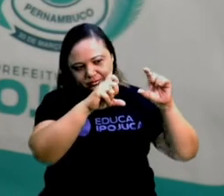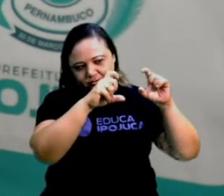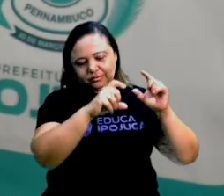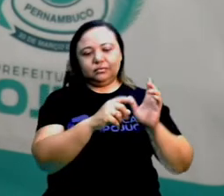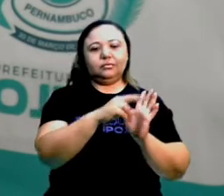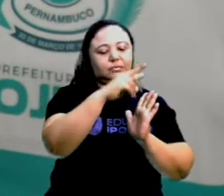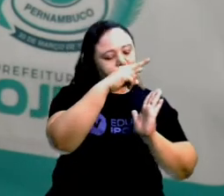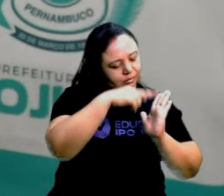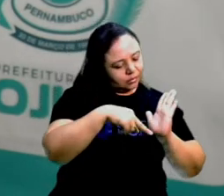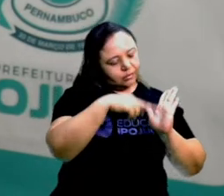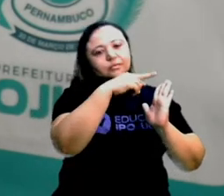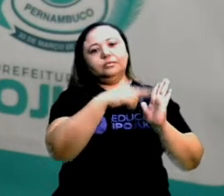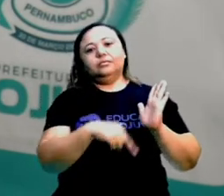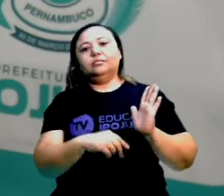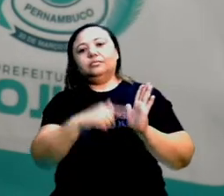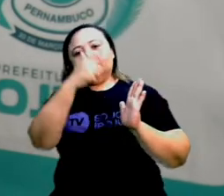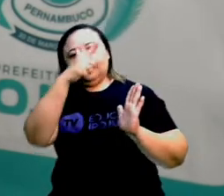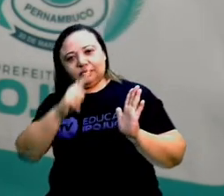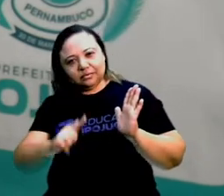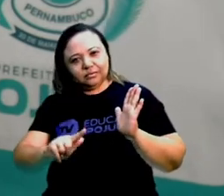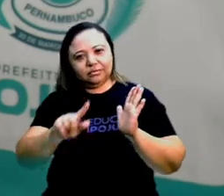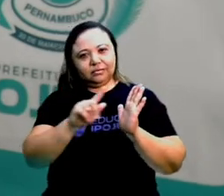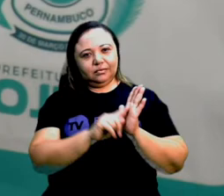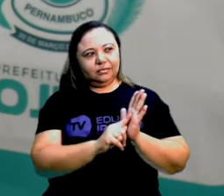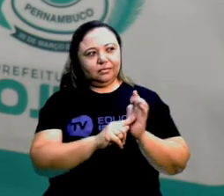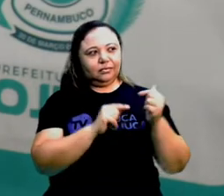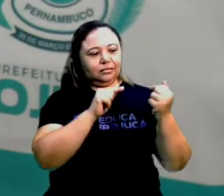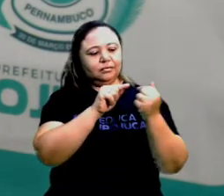faz um link, faz uma...